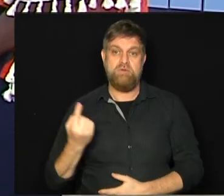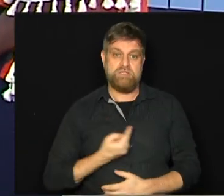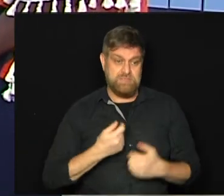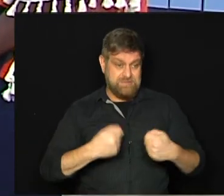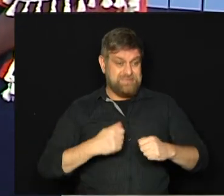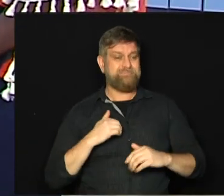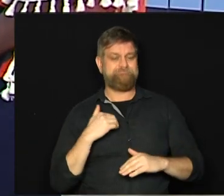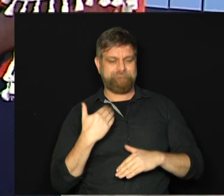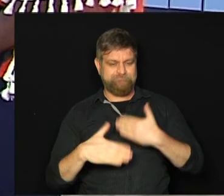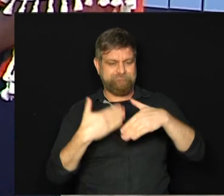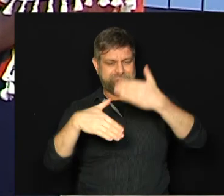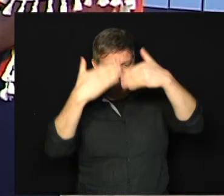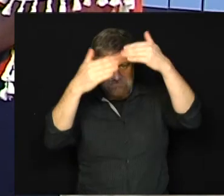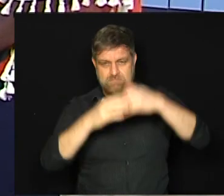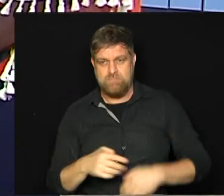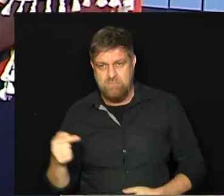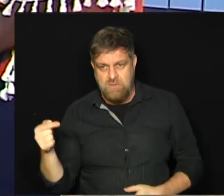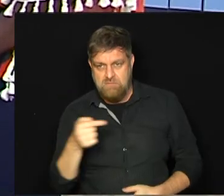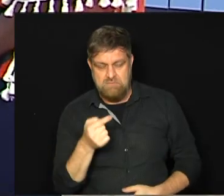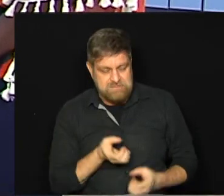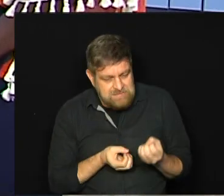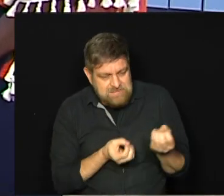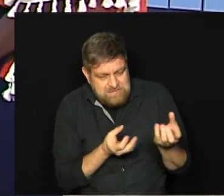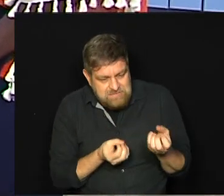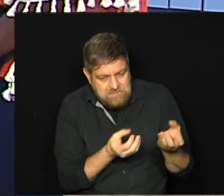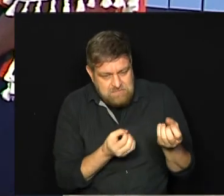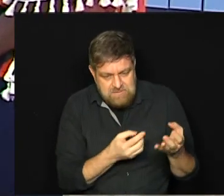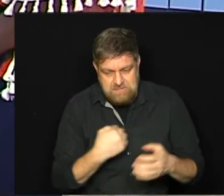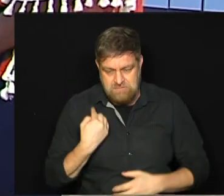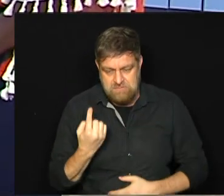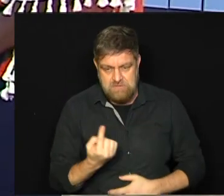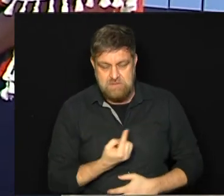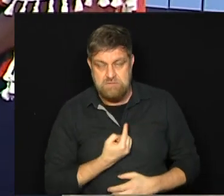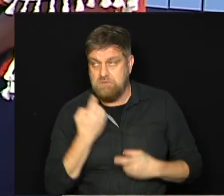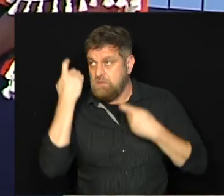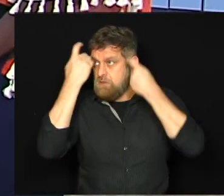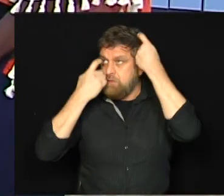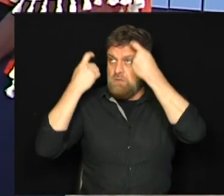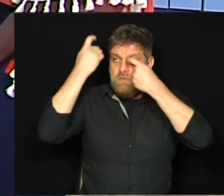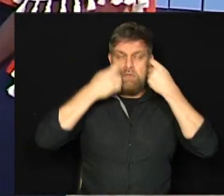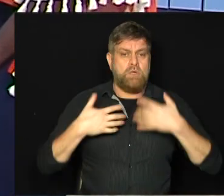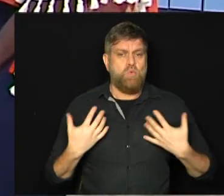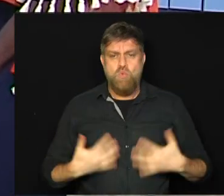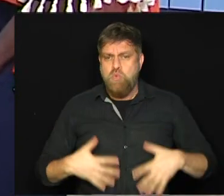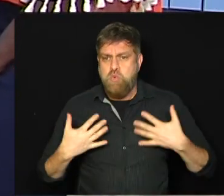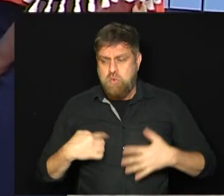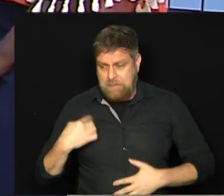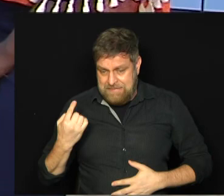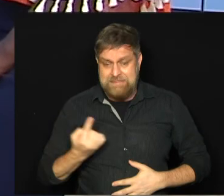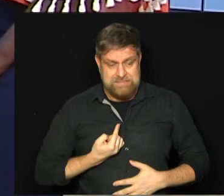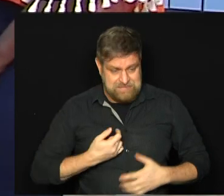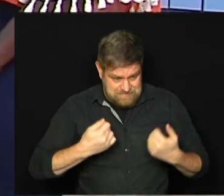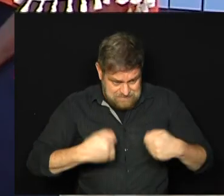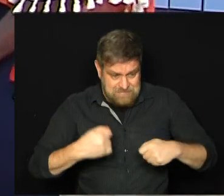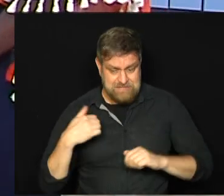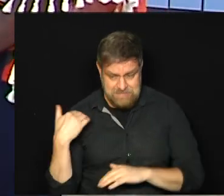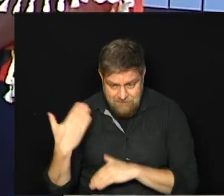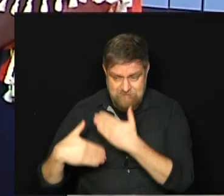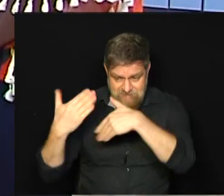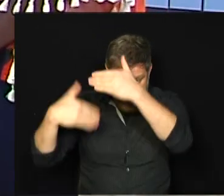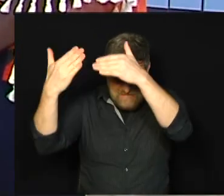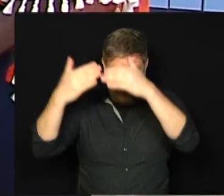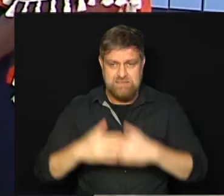ainda, né? Se compara, a senhora deu esses dados aí, até fica um pouco mais preocupante, né? A gente tem que avançar muito nessa questão, né,